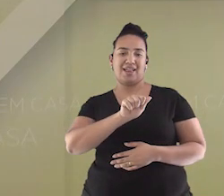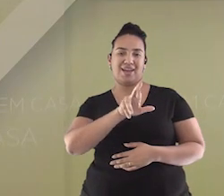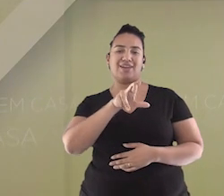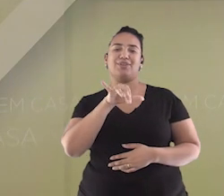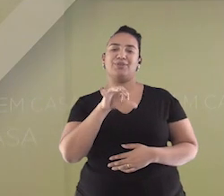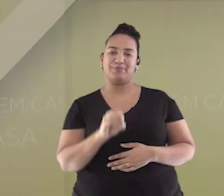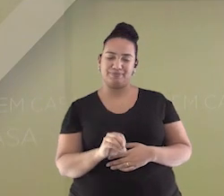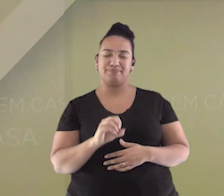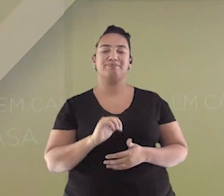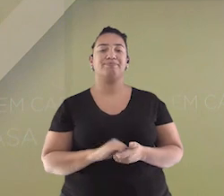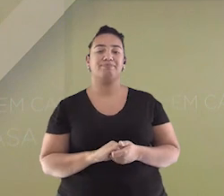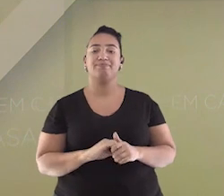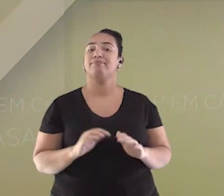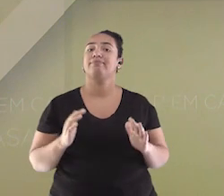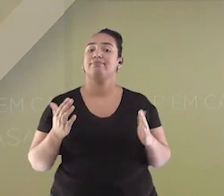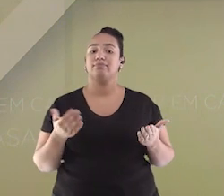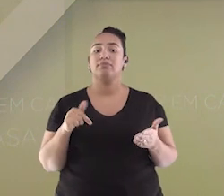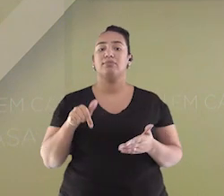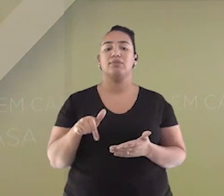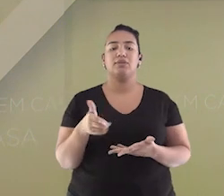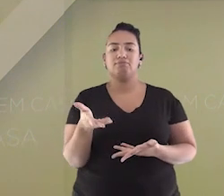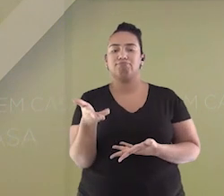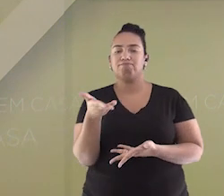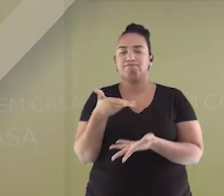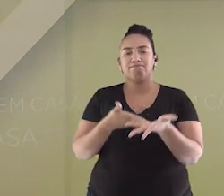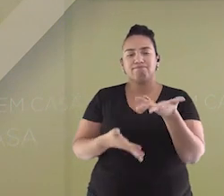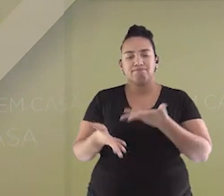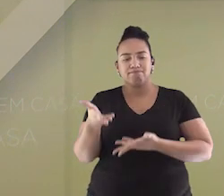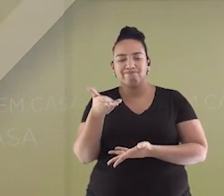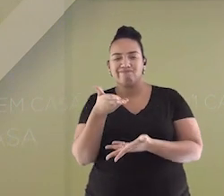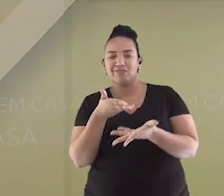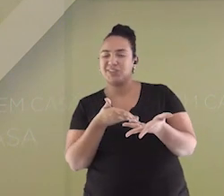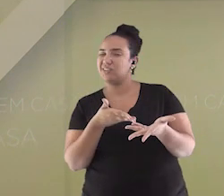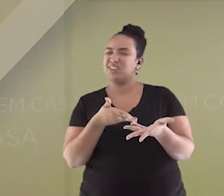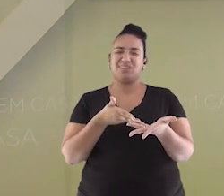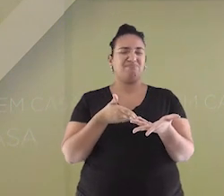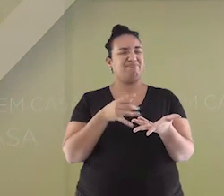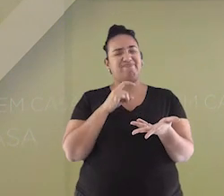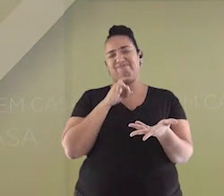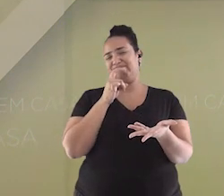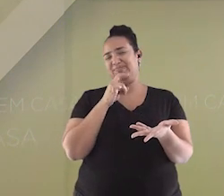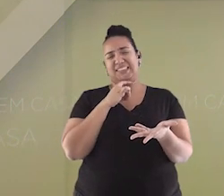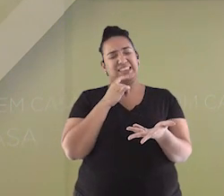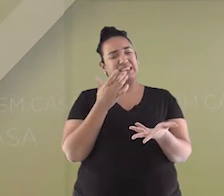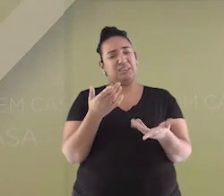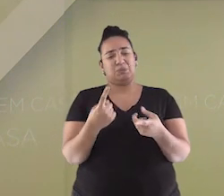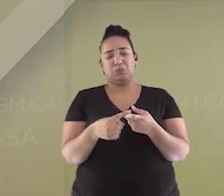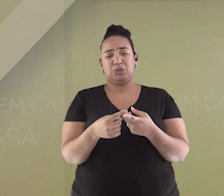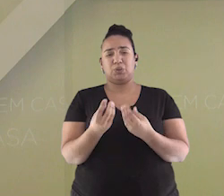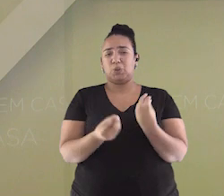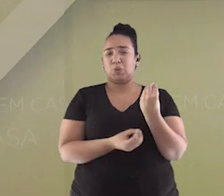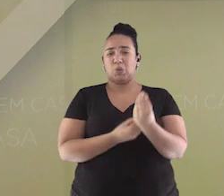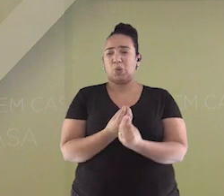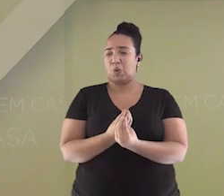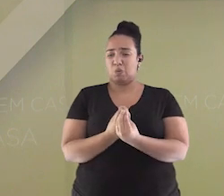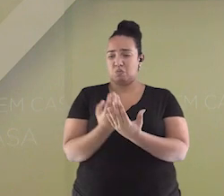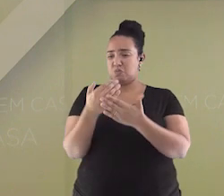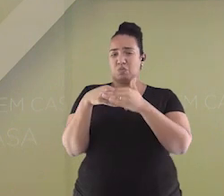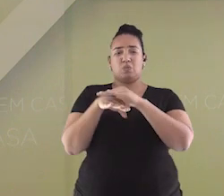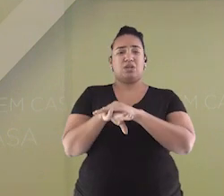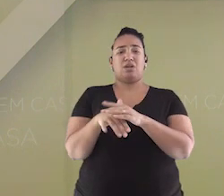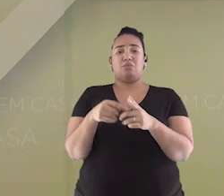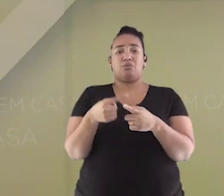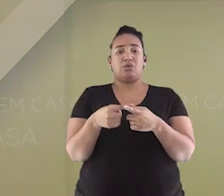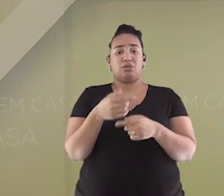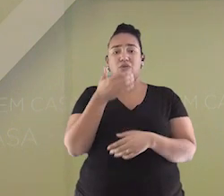Com o passar dos anos, essa forma de negociação, de troca, não foi dando certo, pois não havia como guardar essa riqueza,